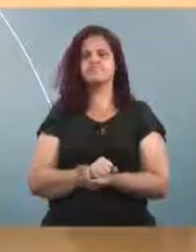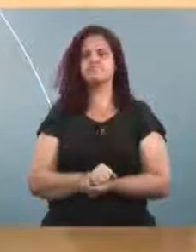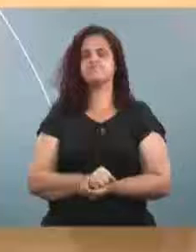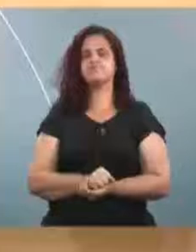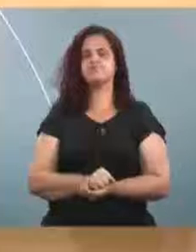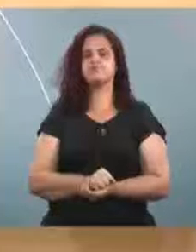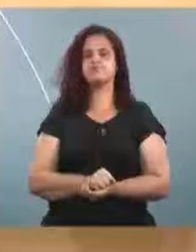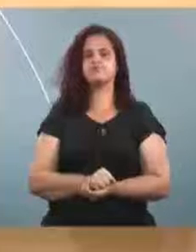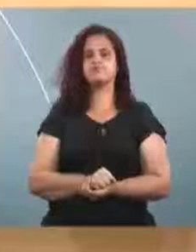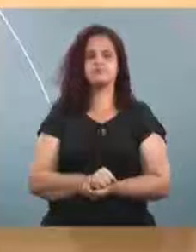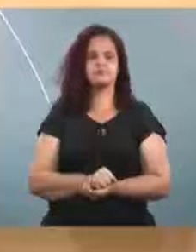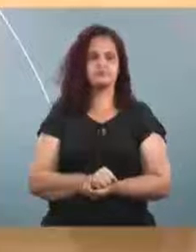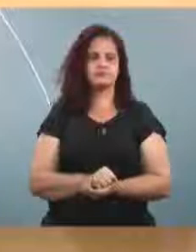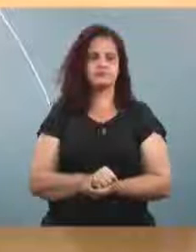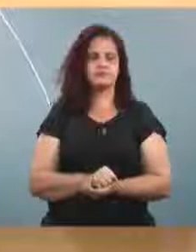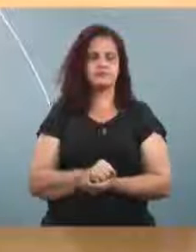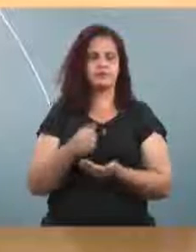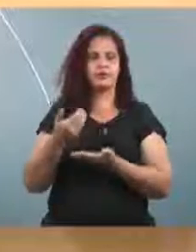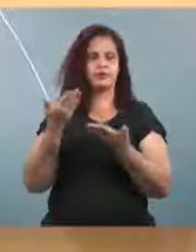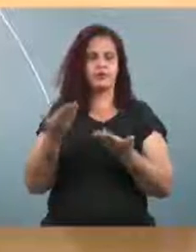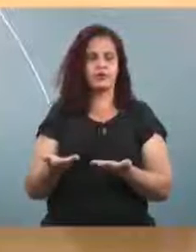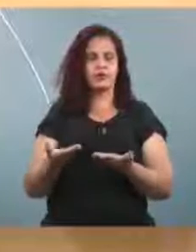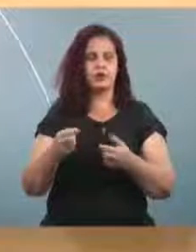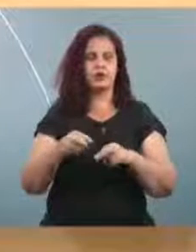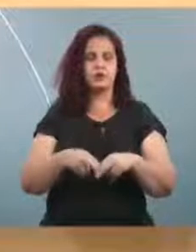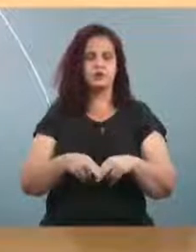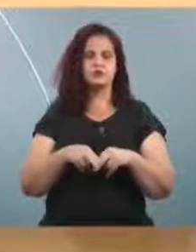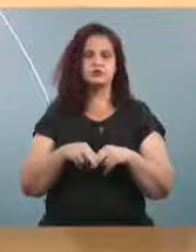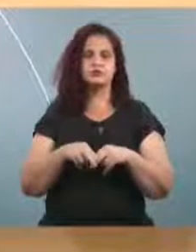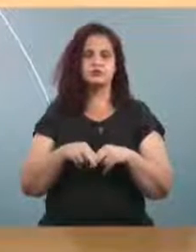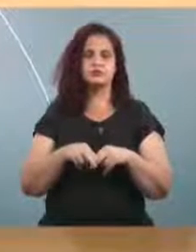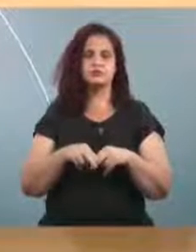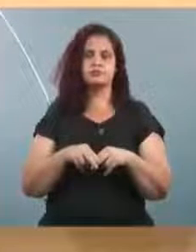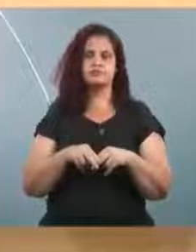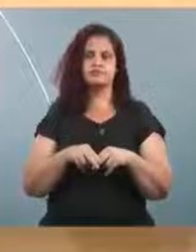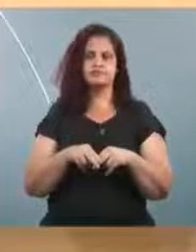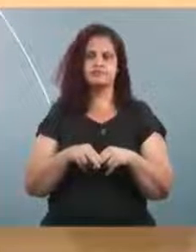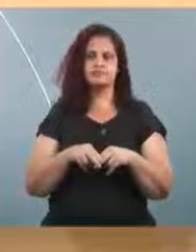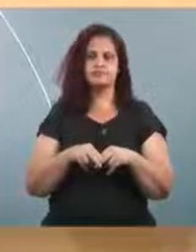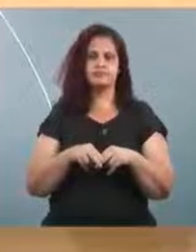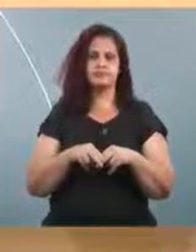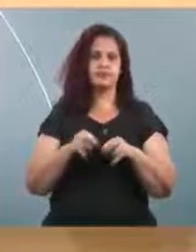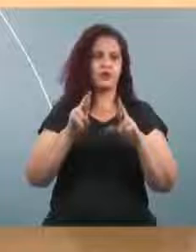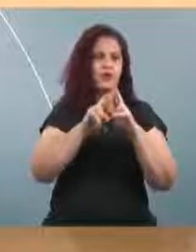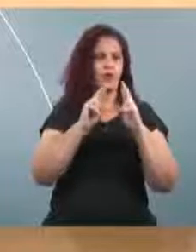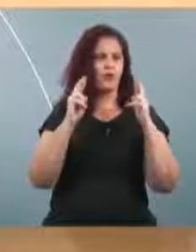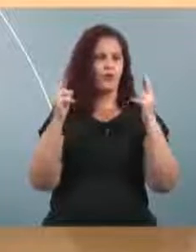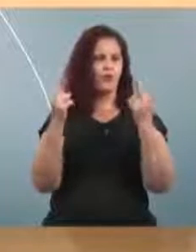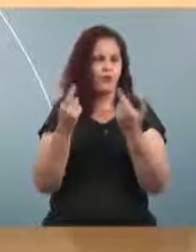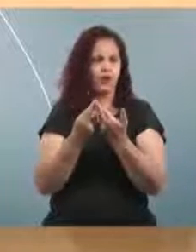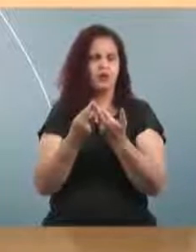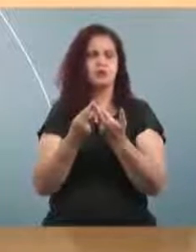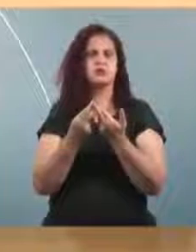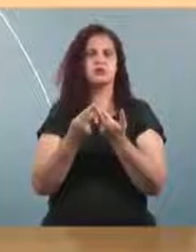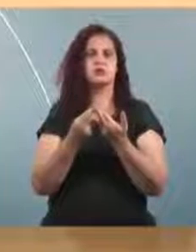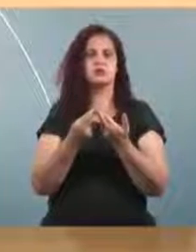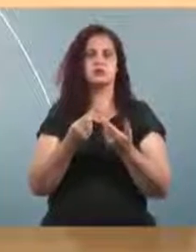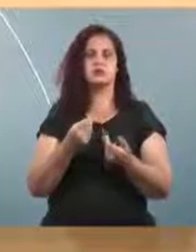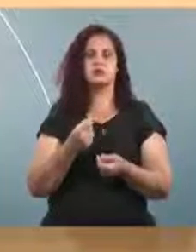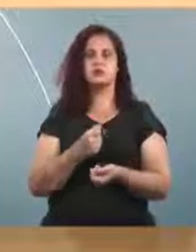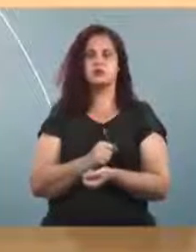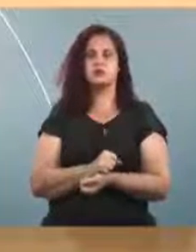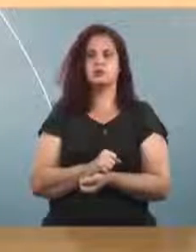então Por esta razão nós estivemos participando de várias assembleias unificadas e militares